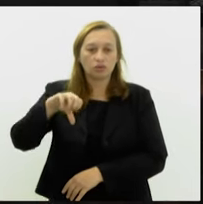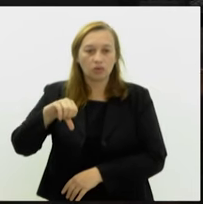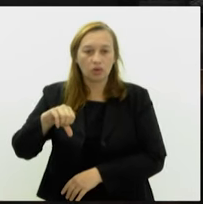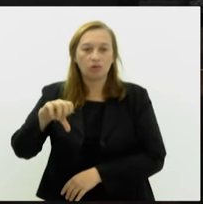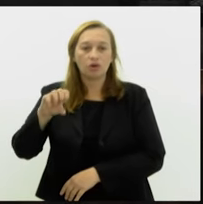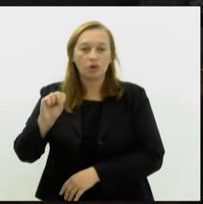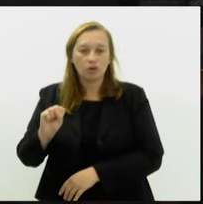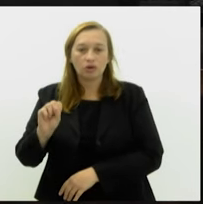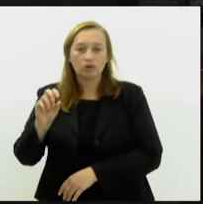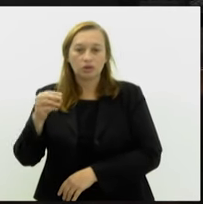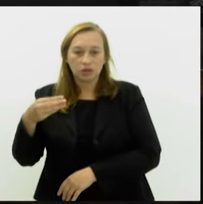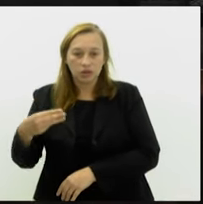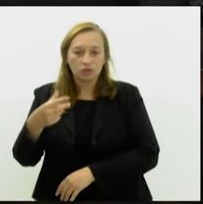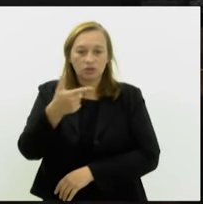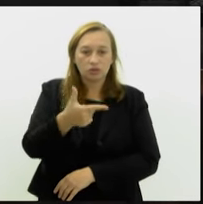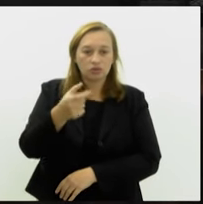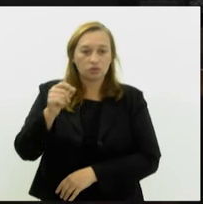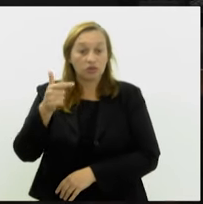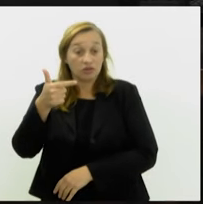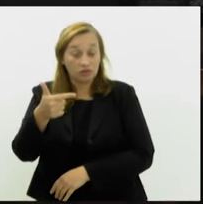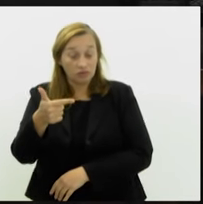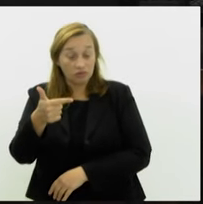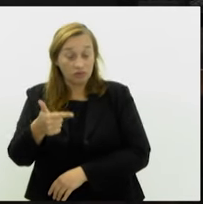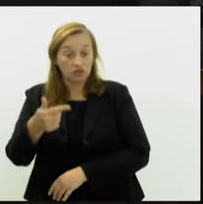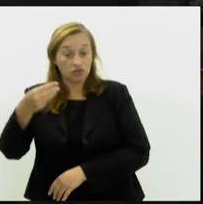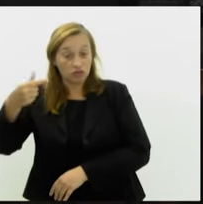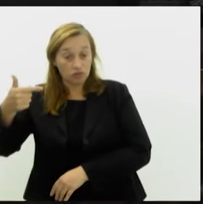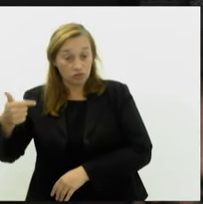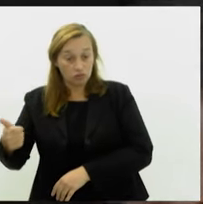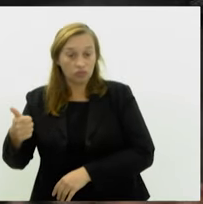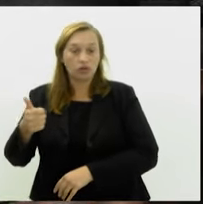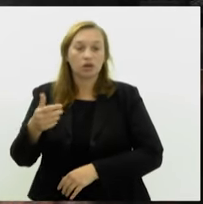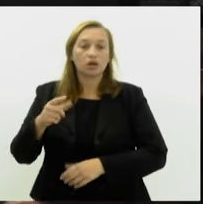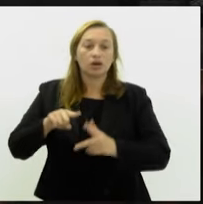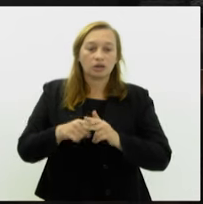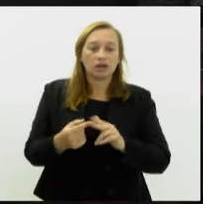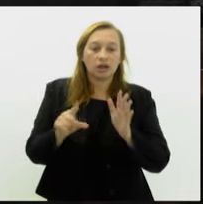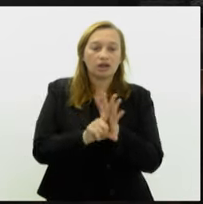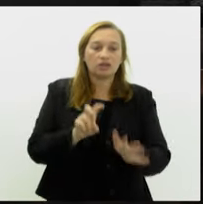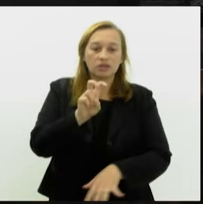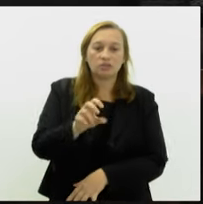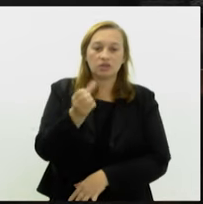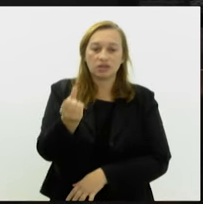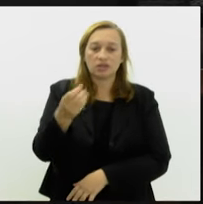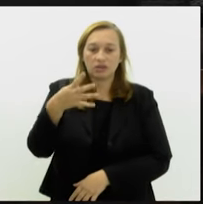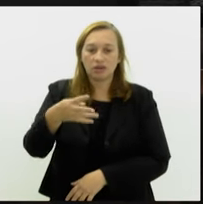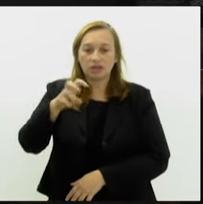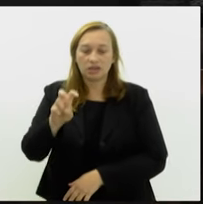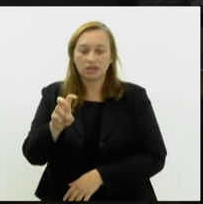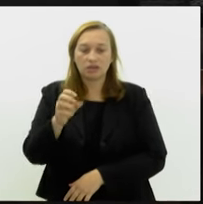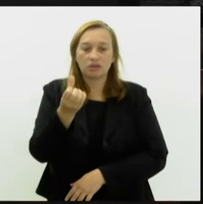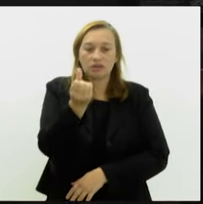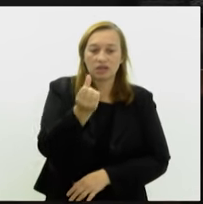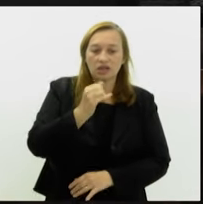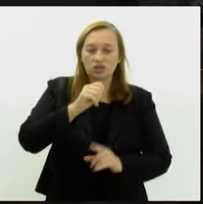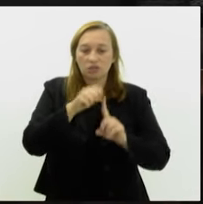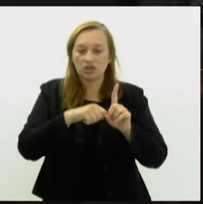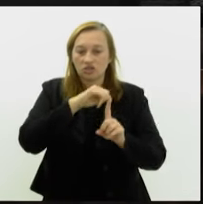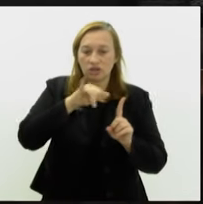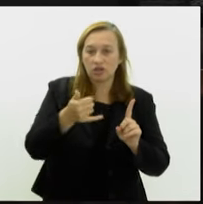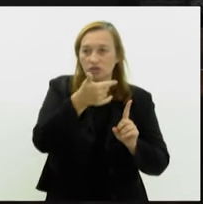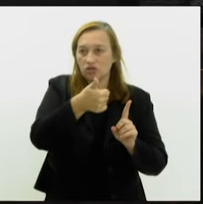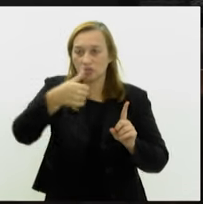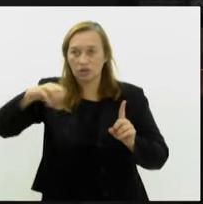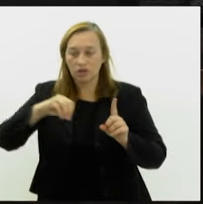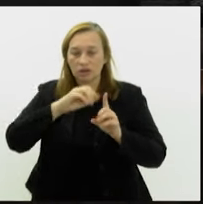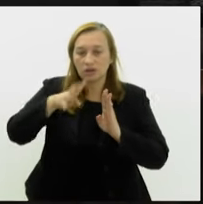21, de autoria do deputado Átila Nunes, que altera a lei 5.645 de 6 de janeiro de 2010, para instituir